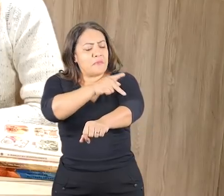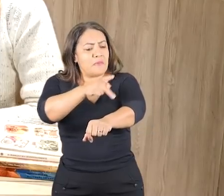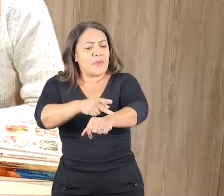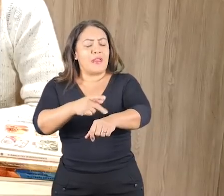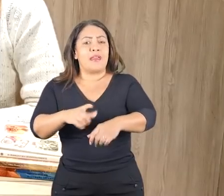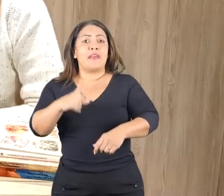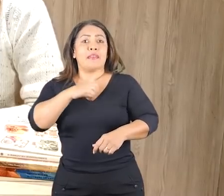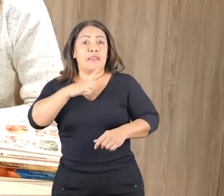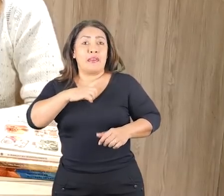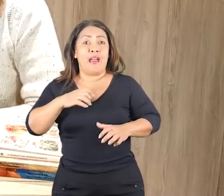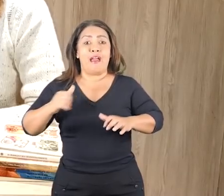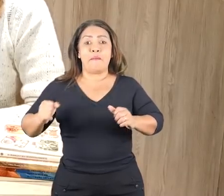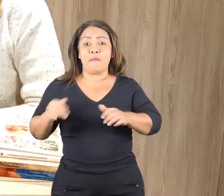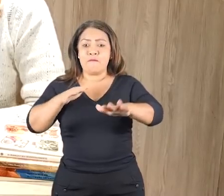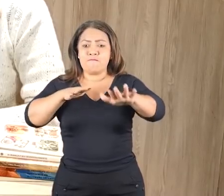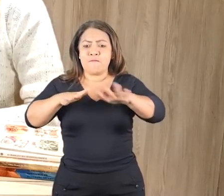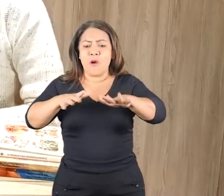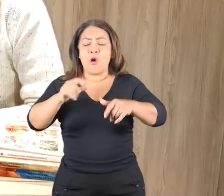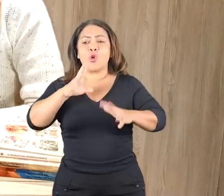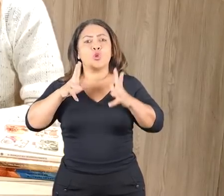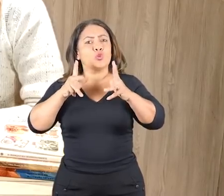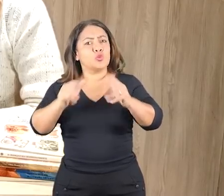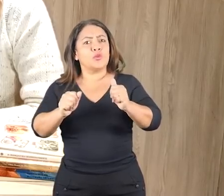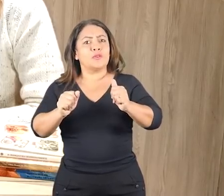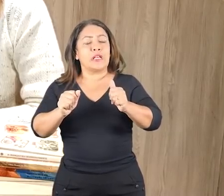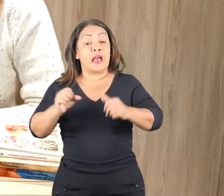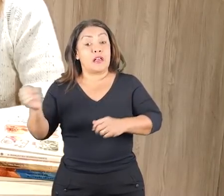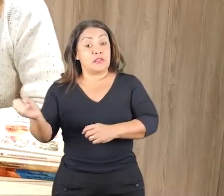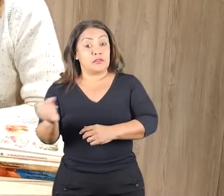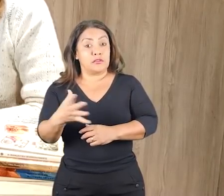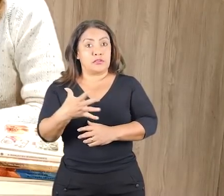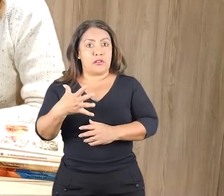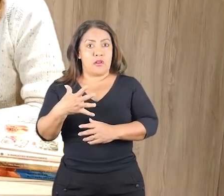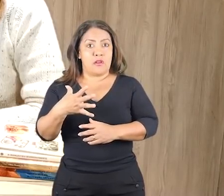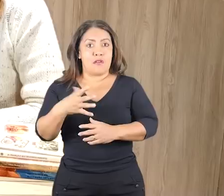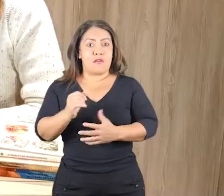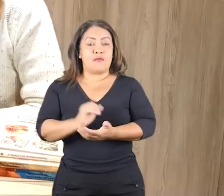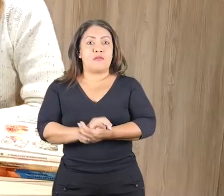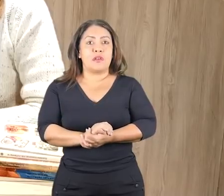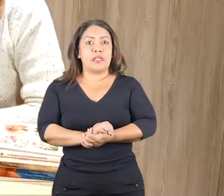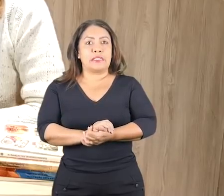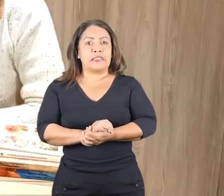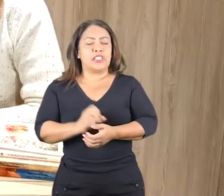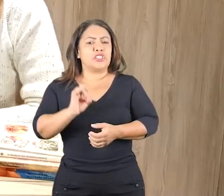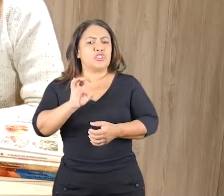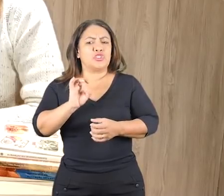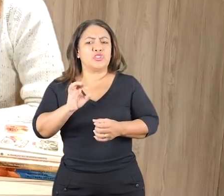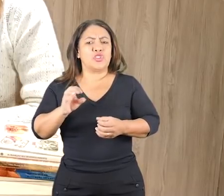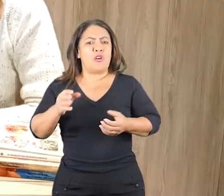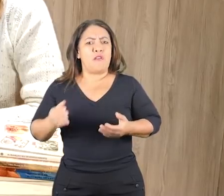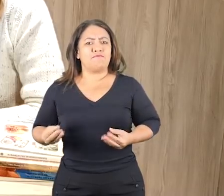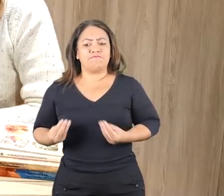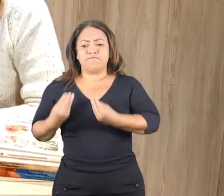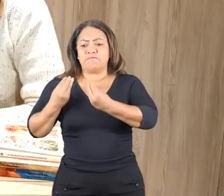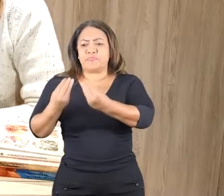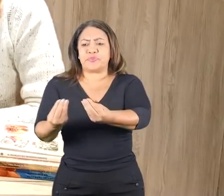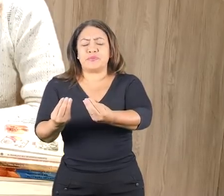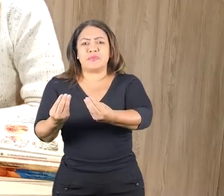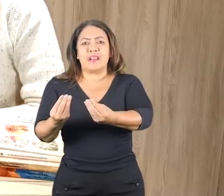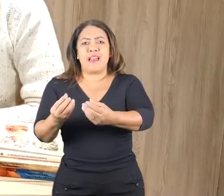novas ações não se configuram meramente na entrega, por exemplo,